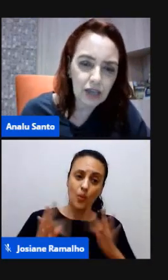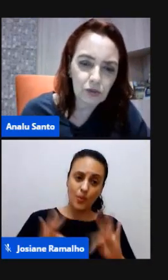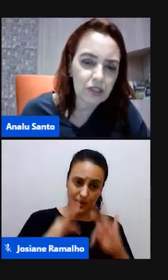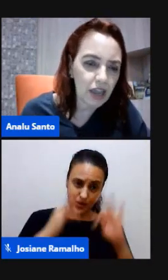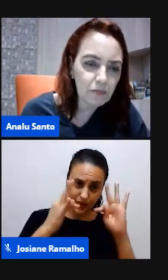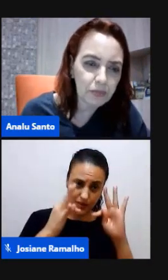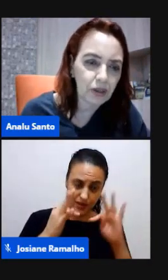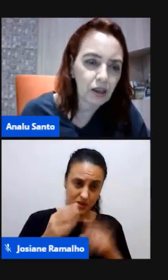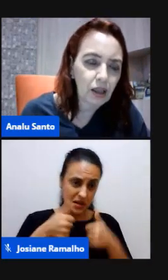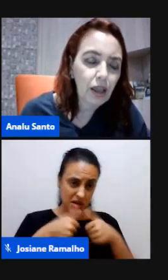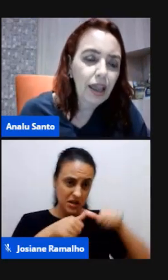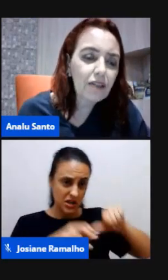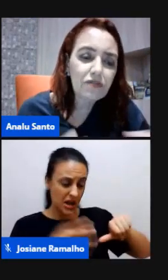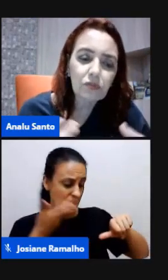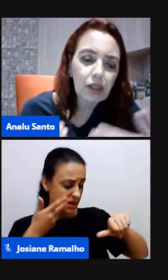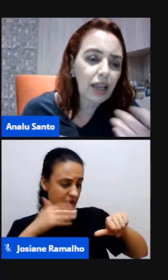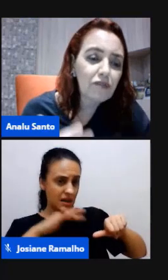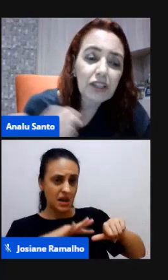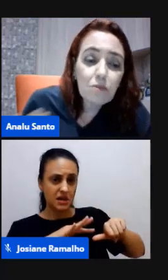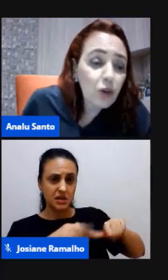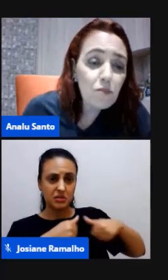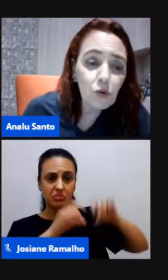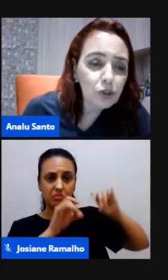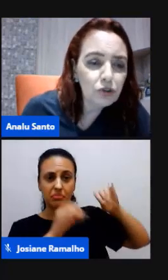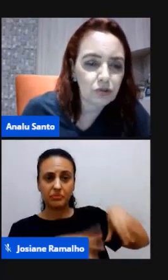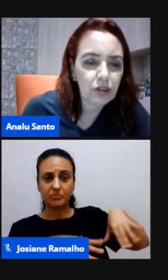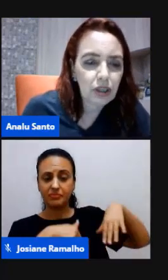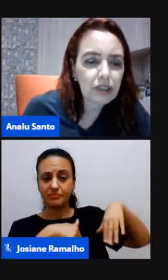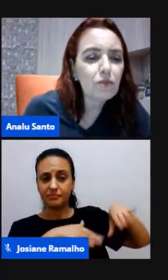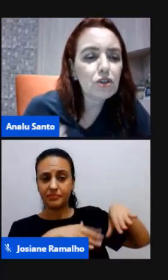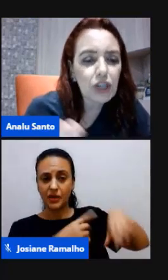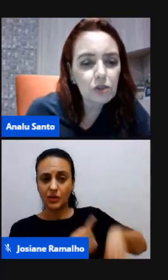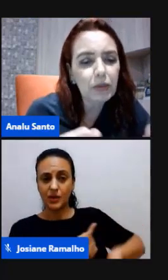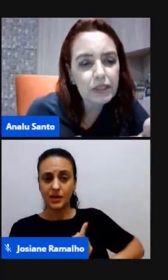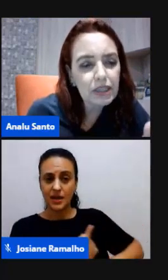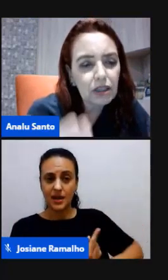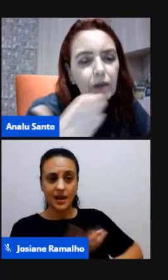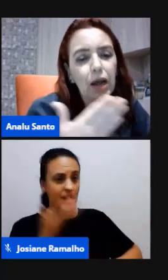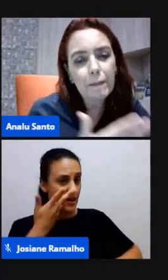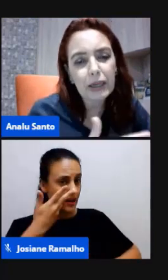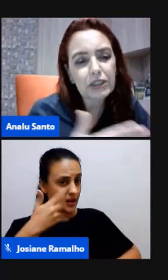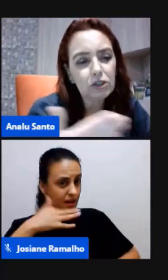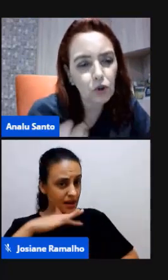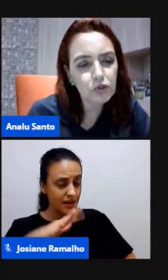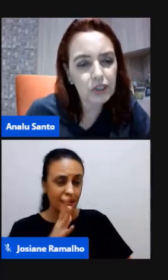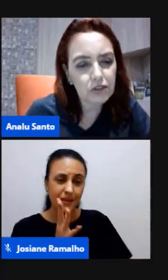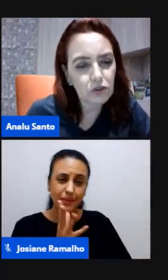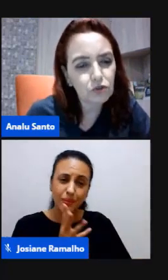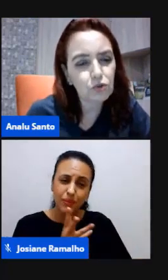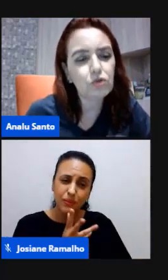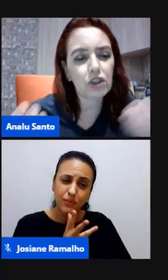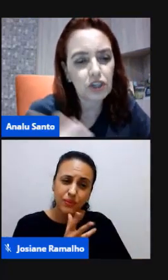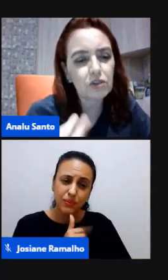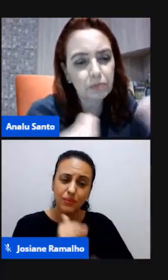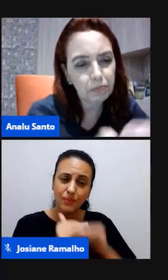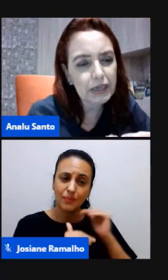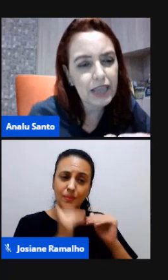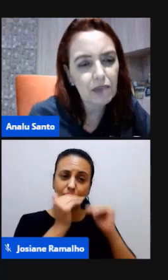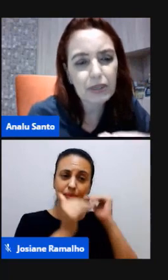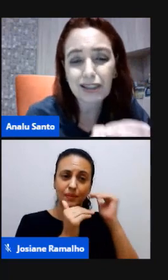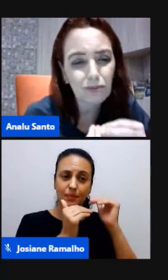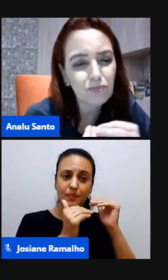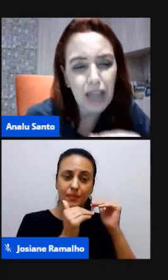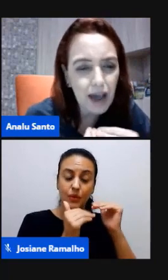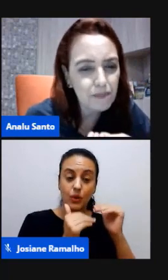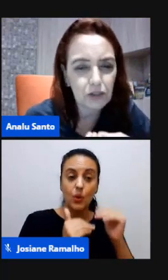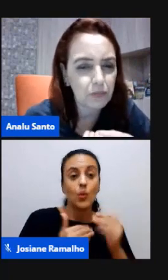do zero sempre, ela vai demorar muito. Então, a gente precisa, a partir de todos esses estudos, a gente